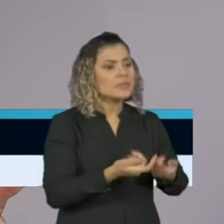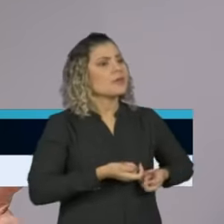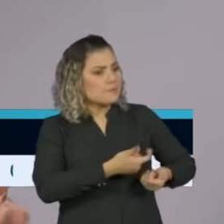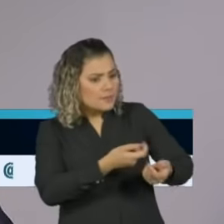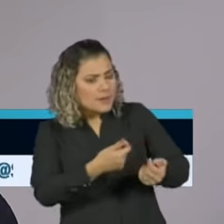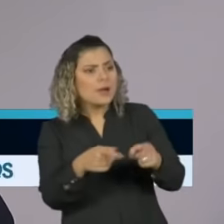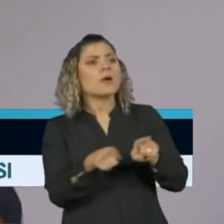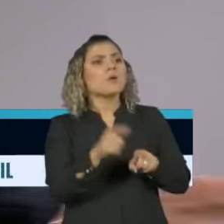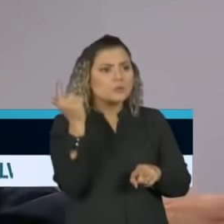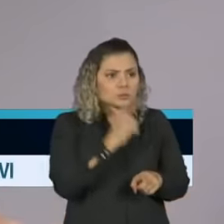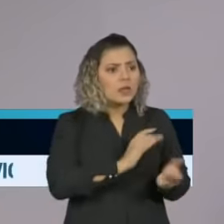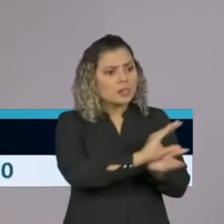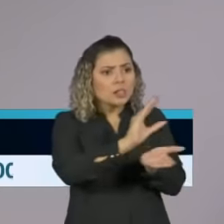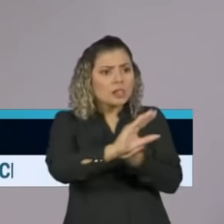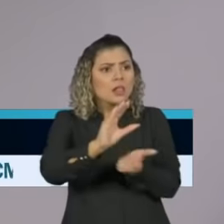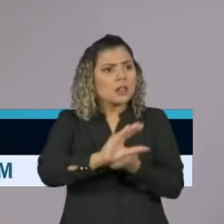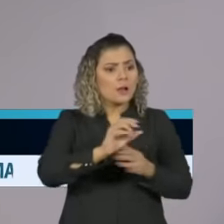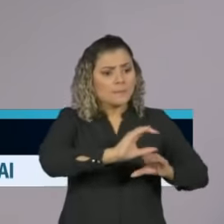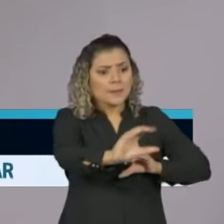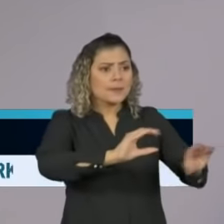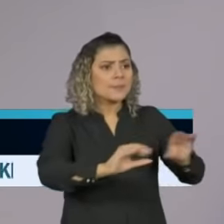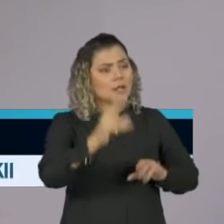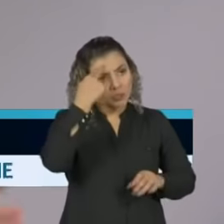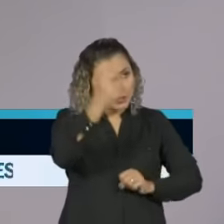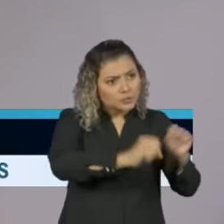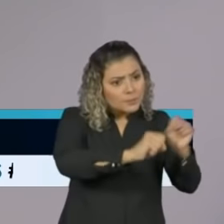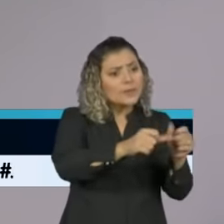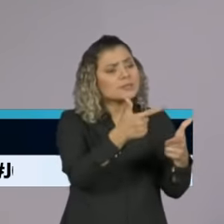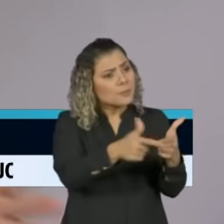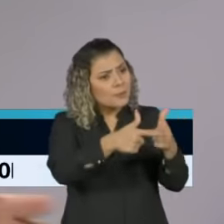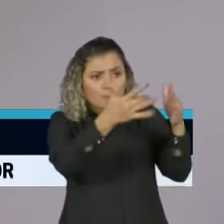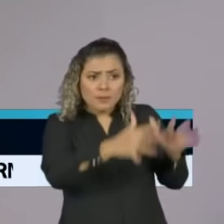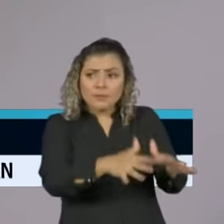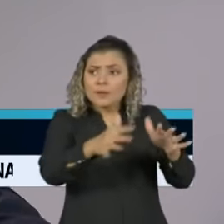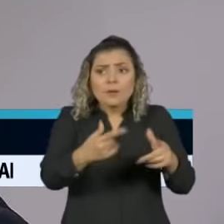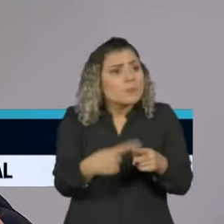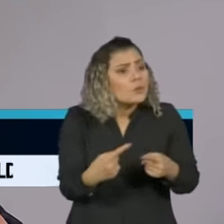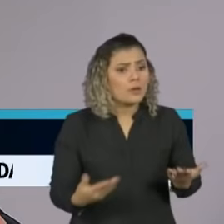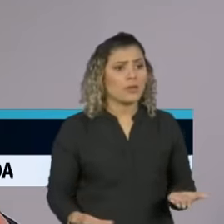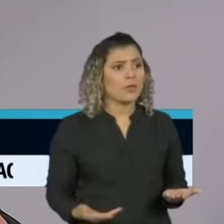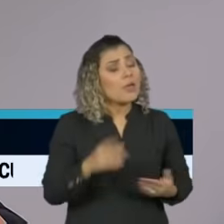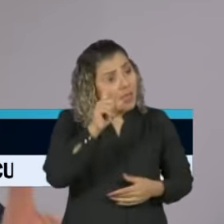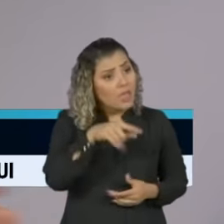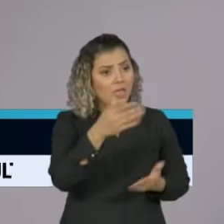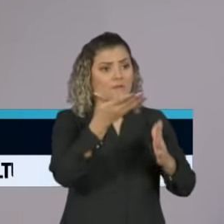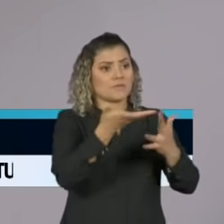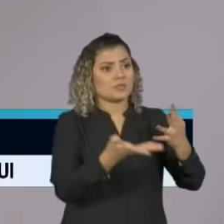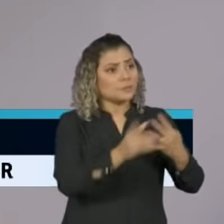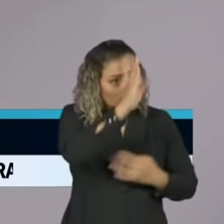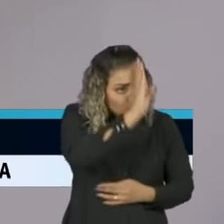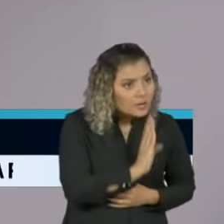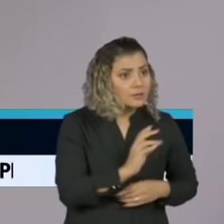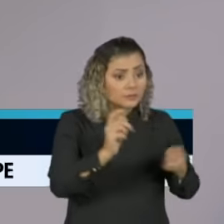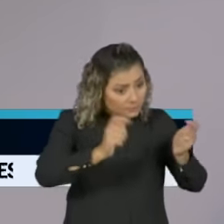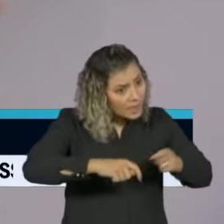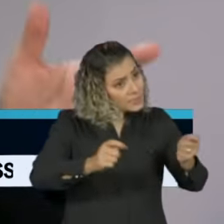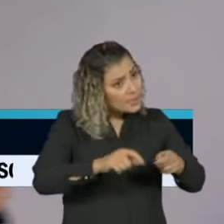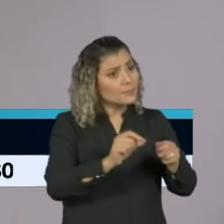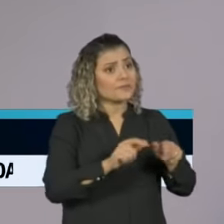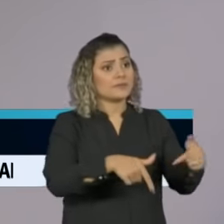para a Bolsa Família, para distribuir para empresário que esteja em apuros, com financiamento de graça. Isso tudo é possível